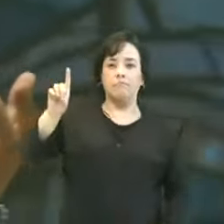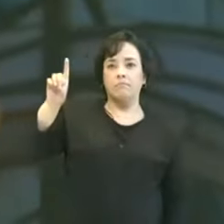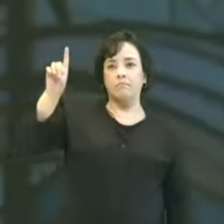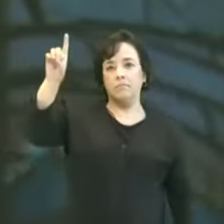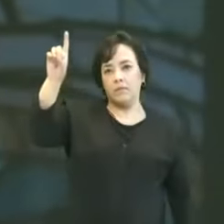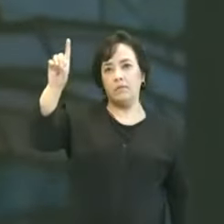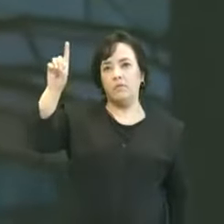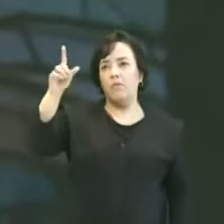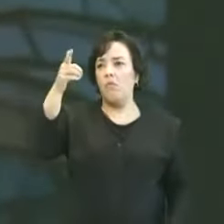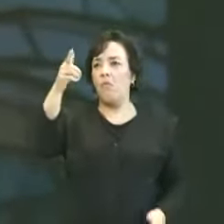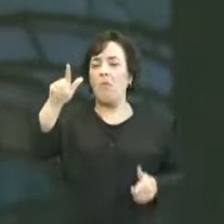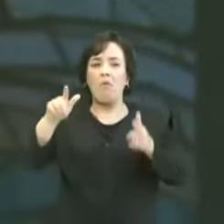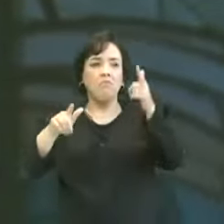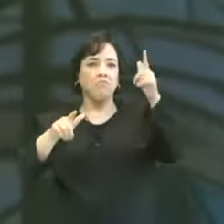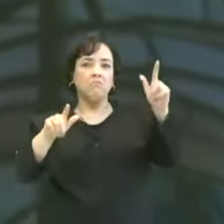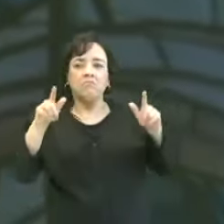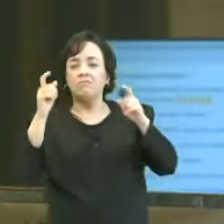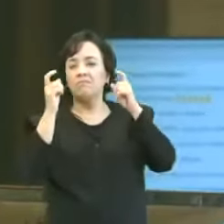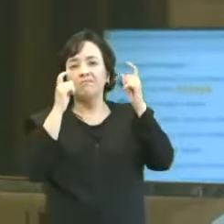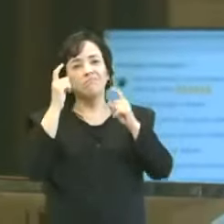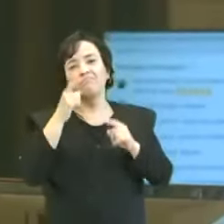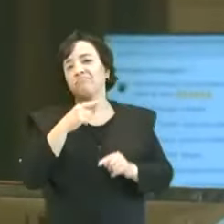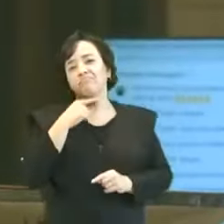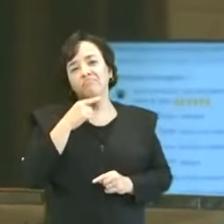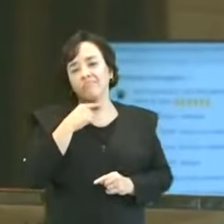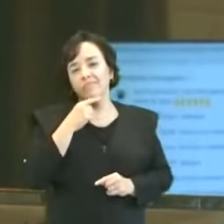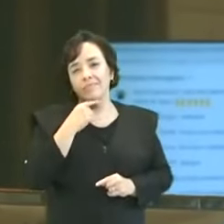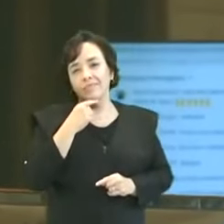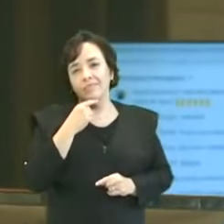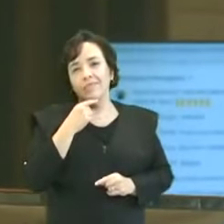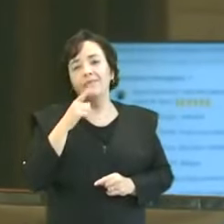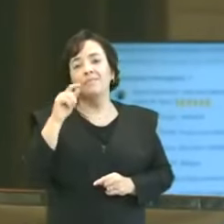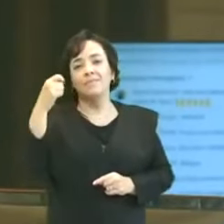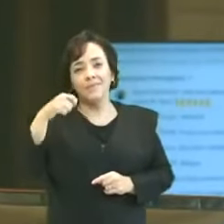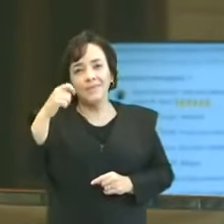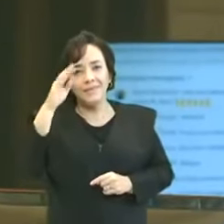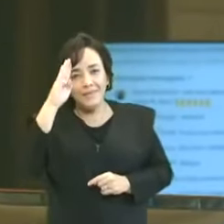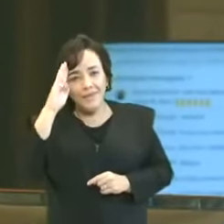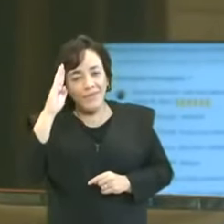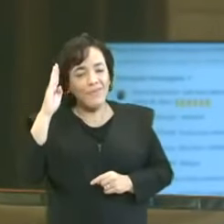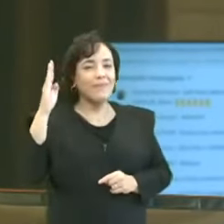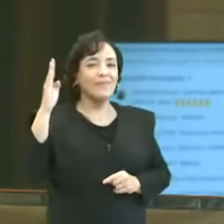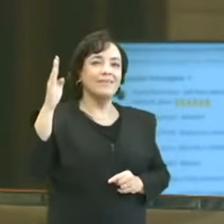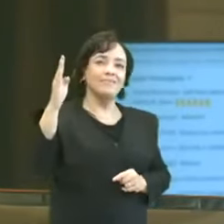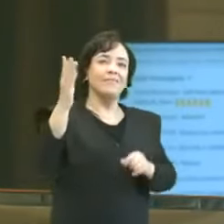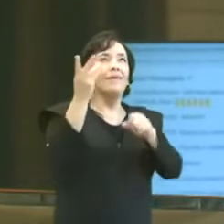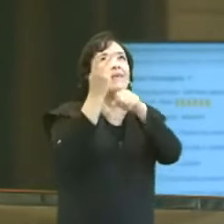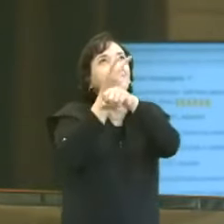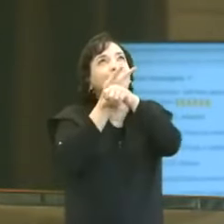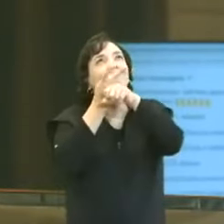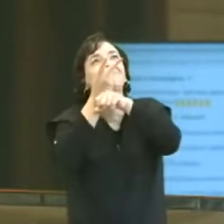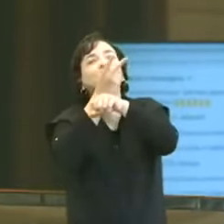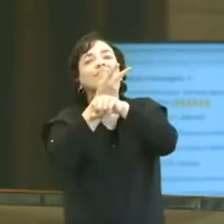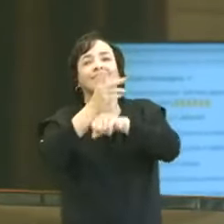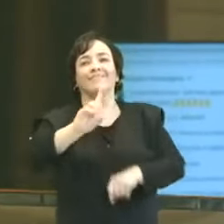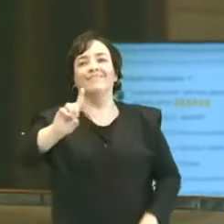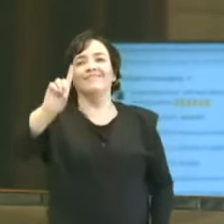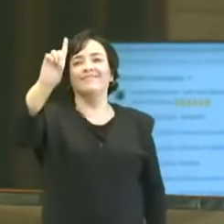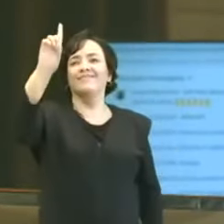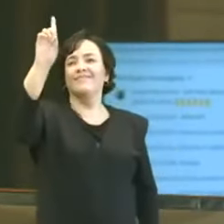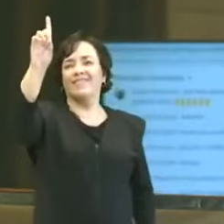sentido diante desse propósito maior, que é buscar a Deus